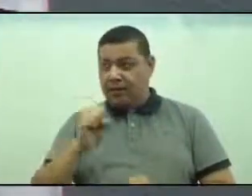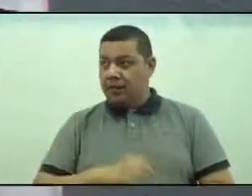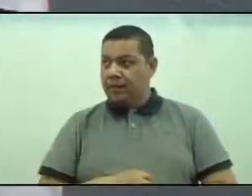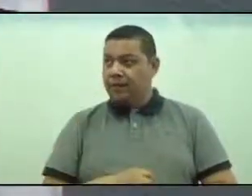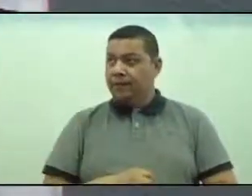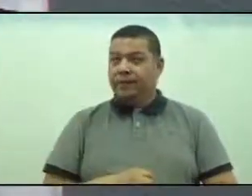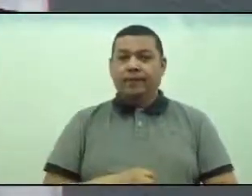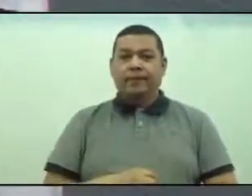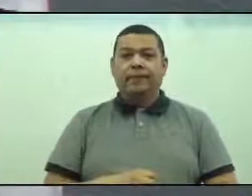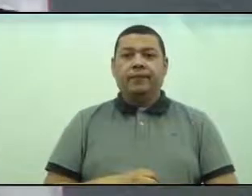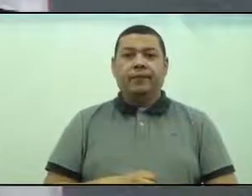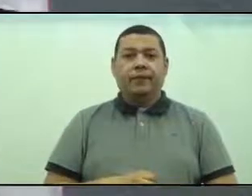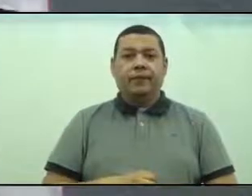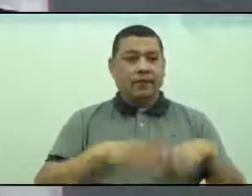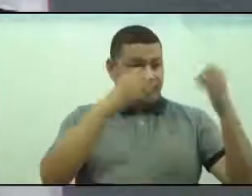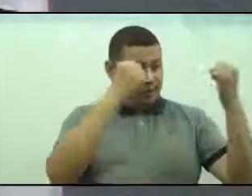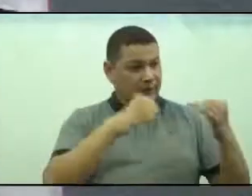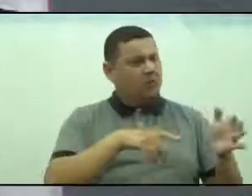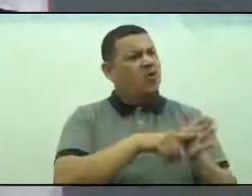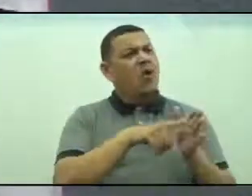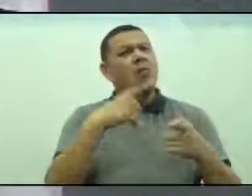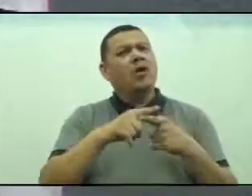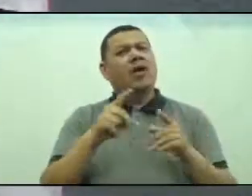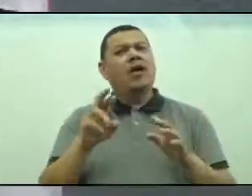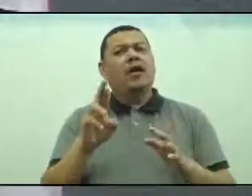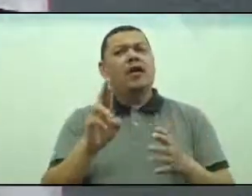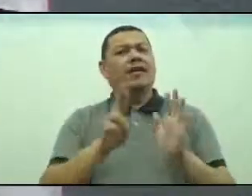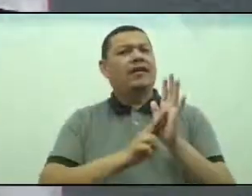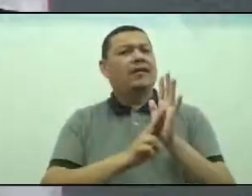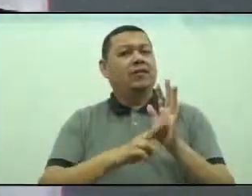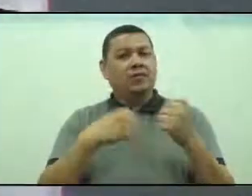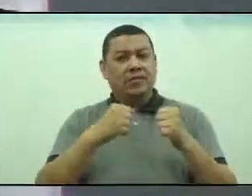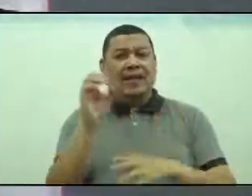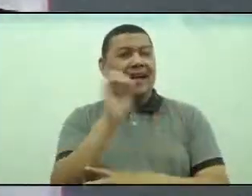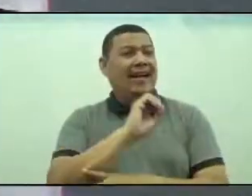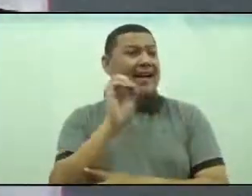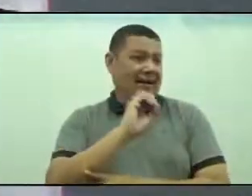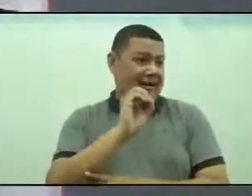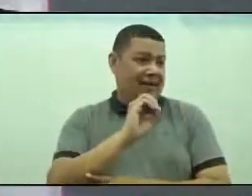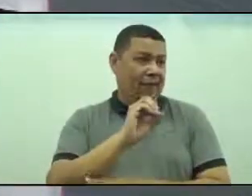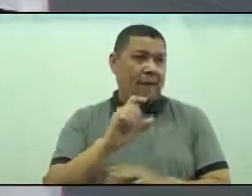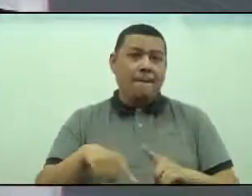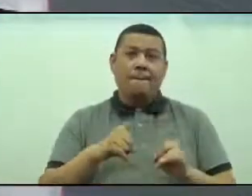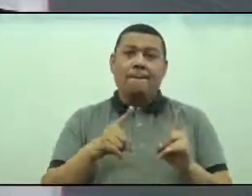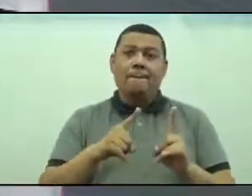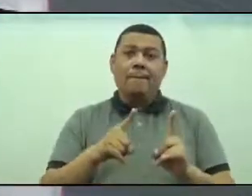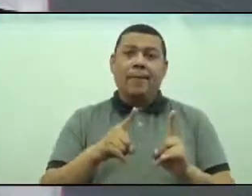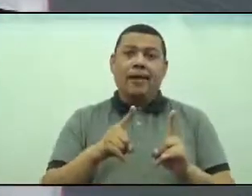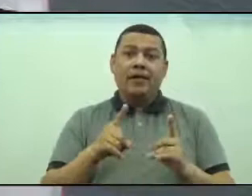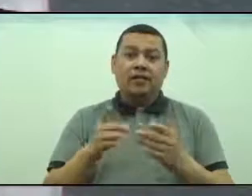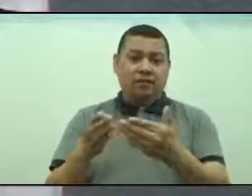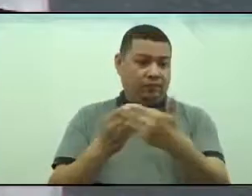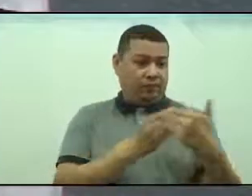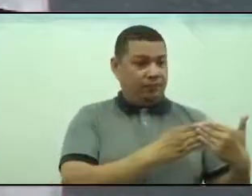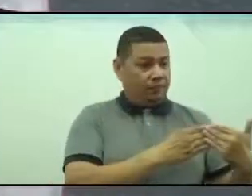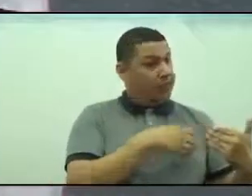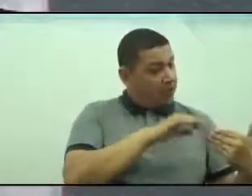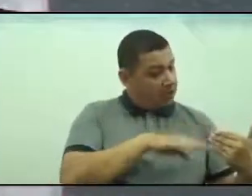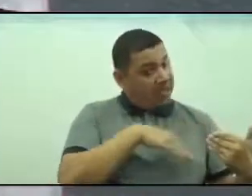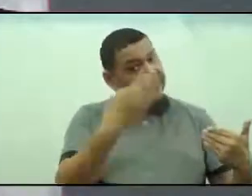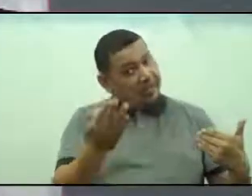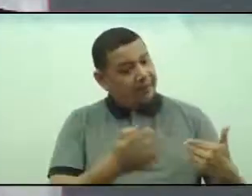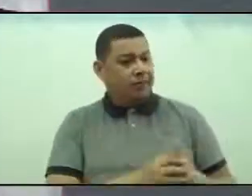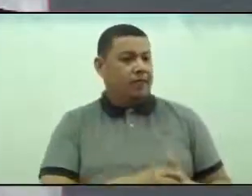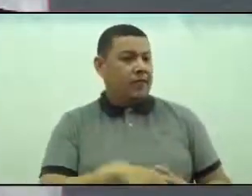nos próximos dias, que o senhor vai resolver algumas coisas, que precisa do carro, mas que o carro vai ser devolvido. Eu